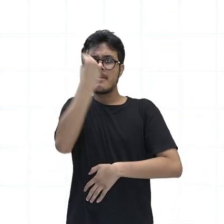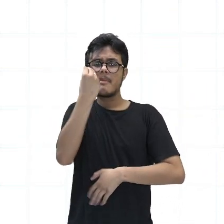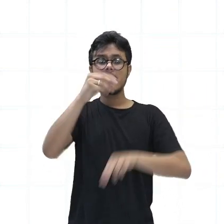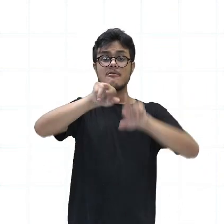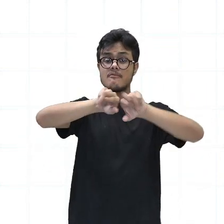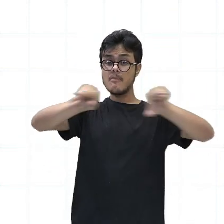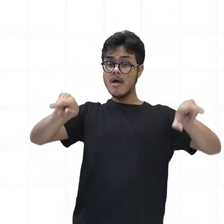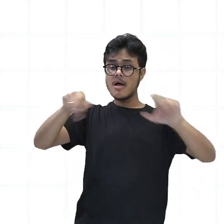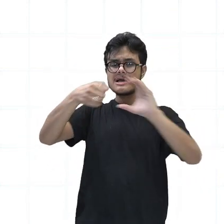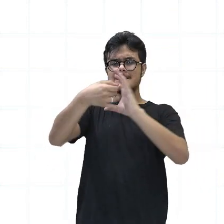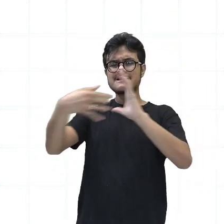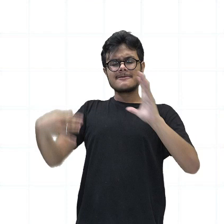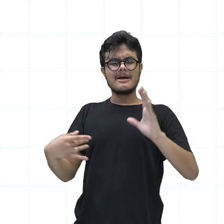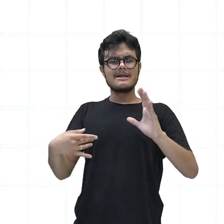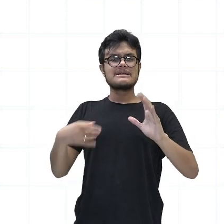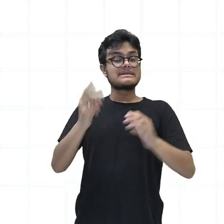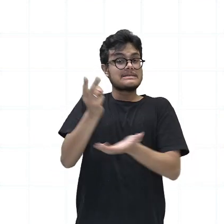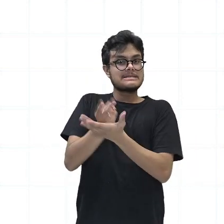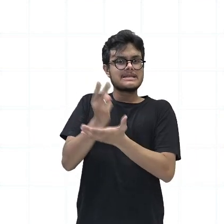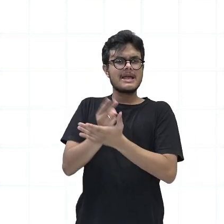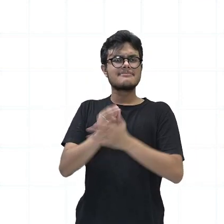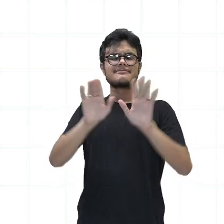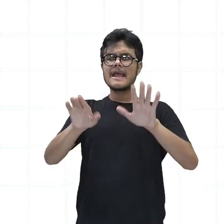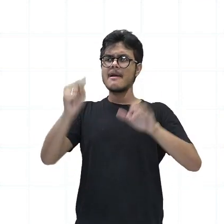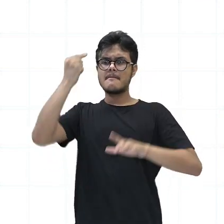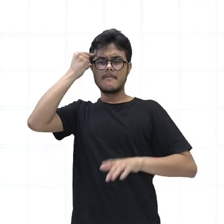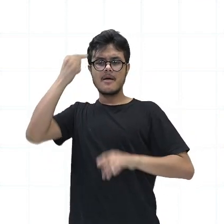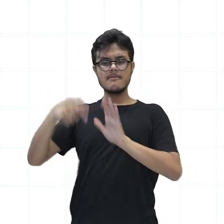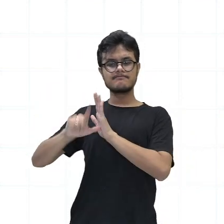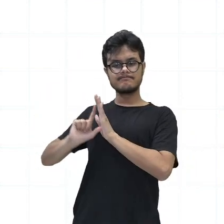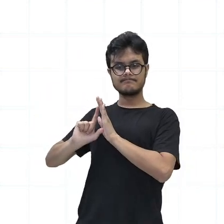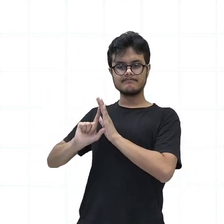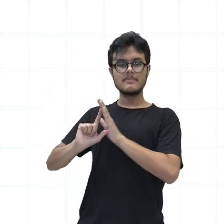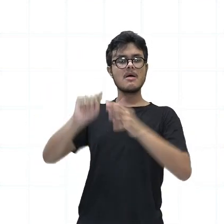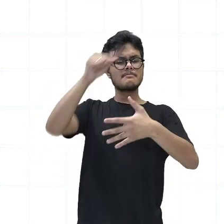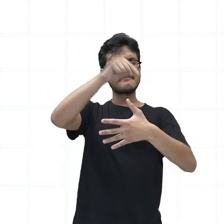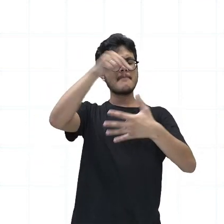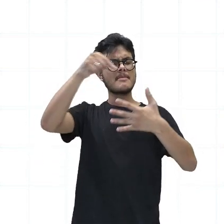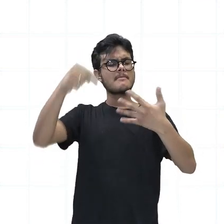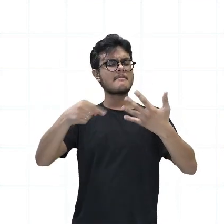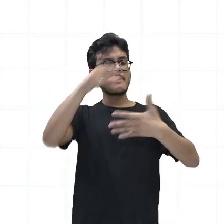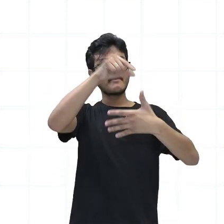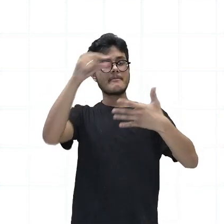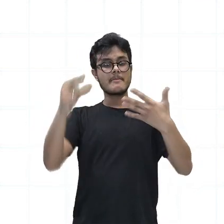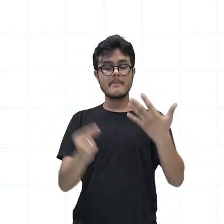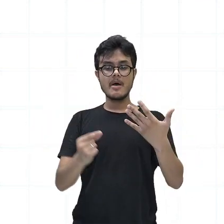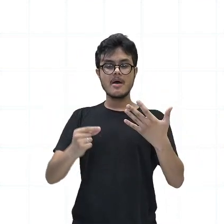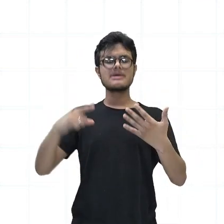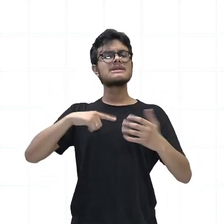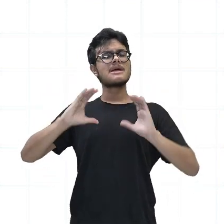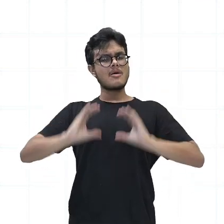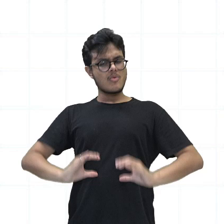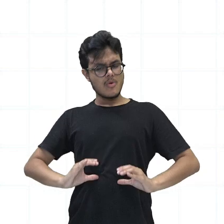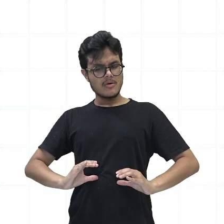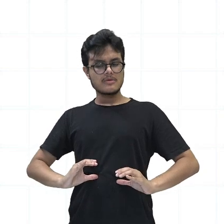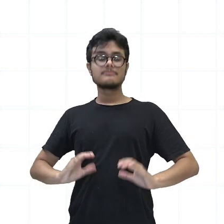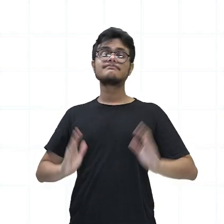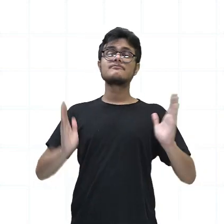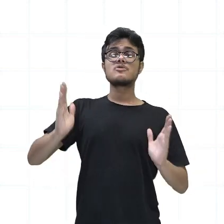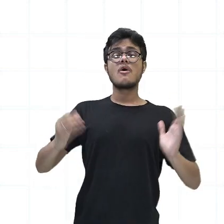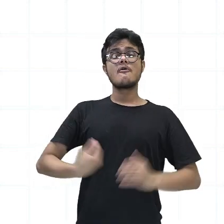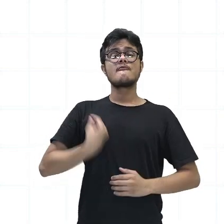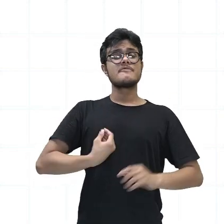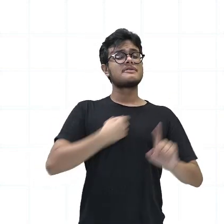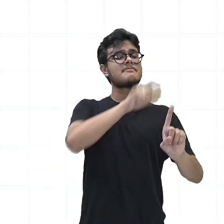todos cuidadosamente selecionados e criados para transmitir a personalidade e o contexto de